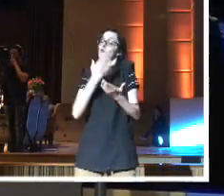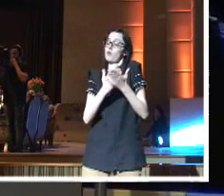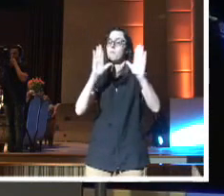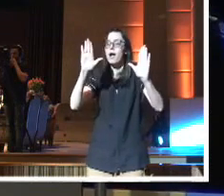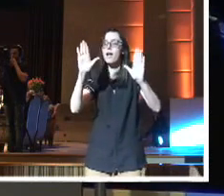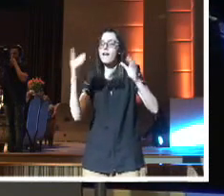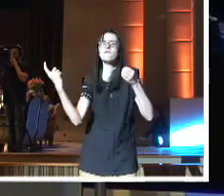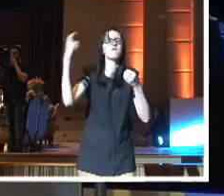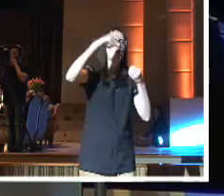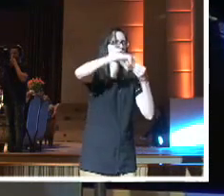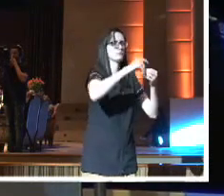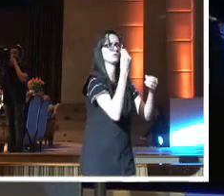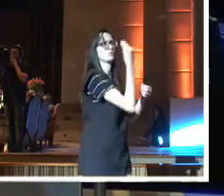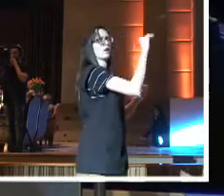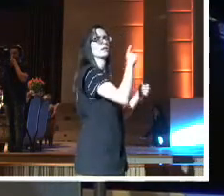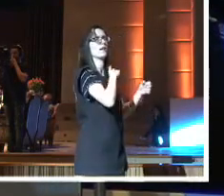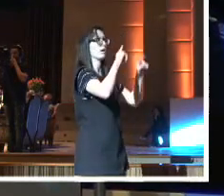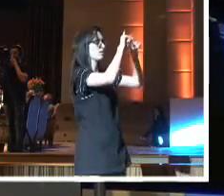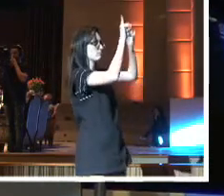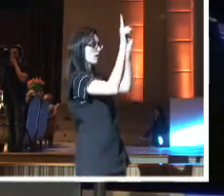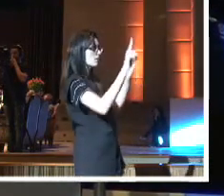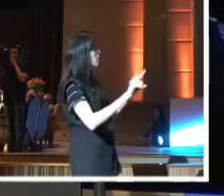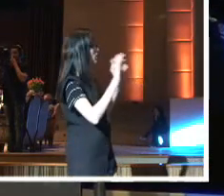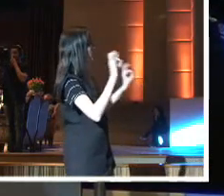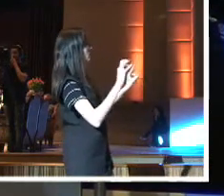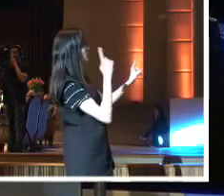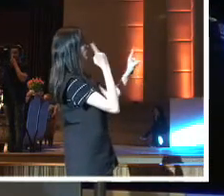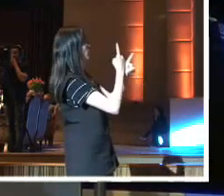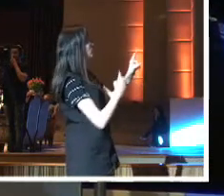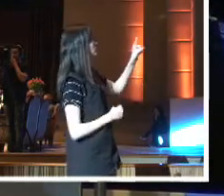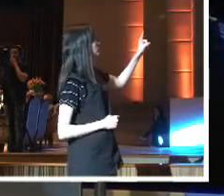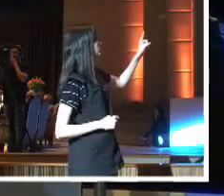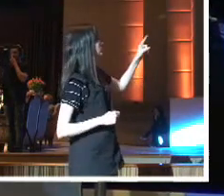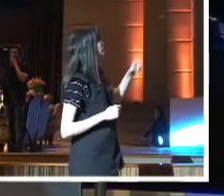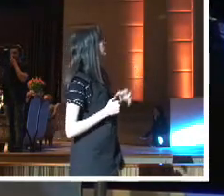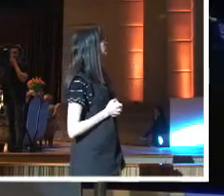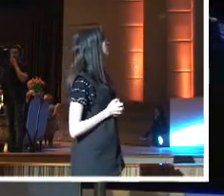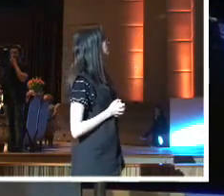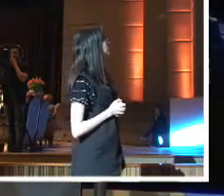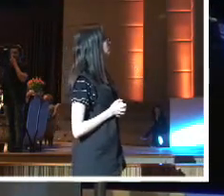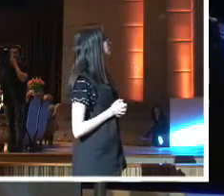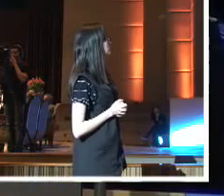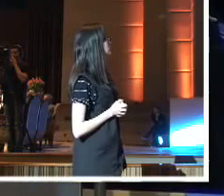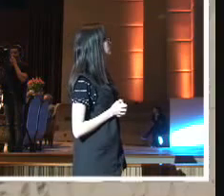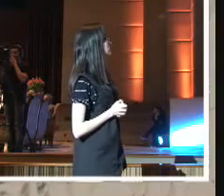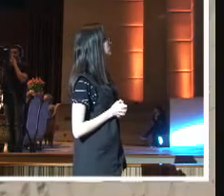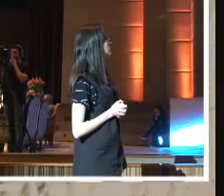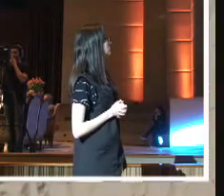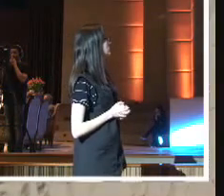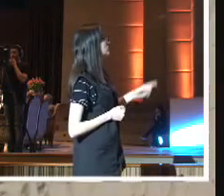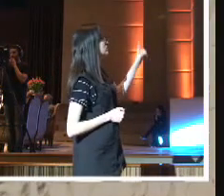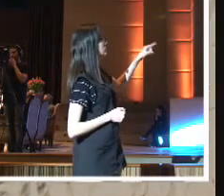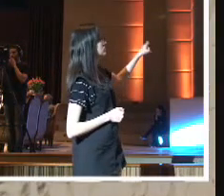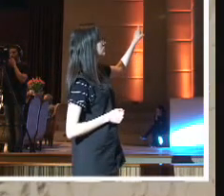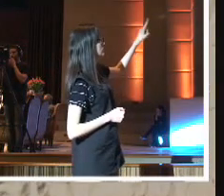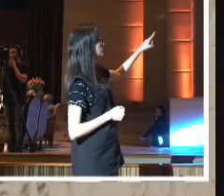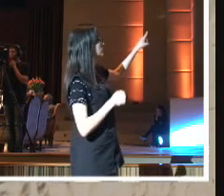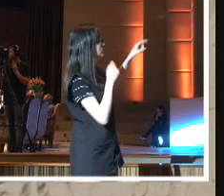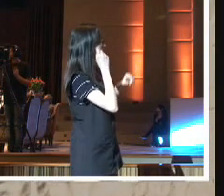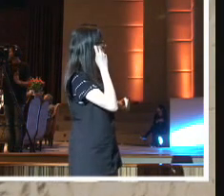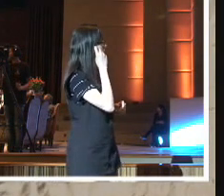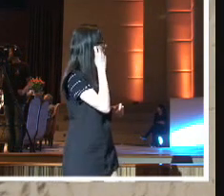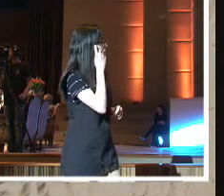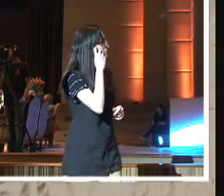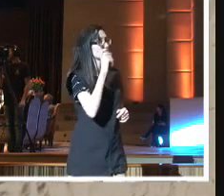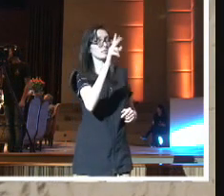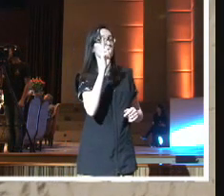volta a colocar lá o mapa, só para a gente recordar um pouquinho dessa questão. Então ali você vai ter,